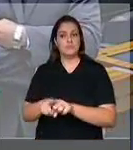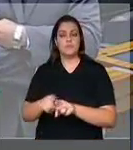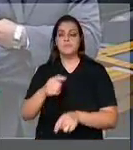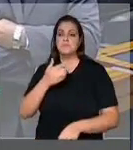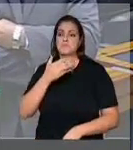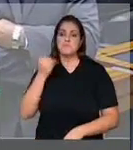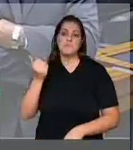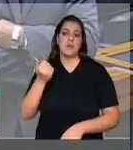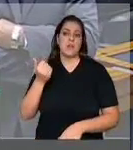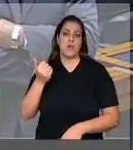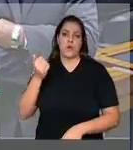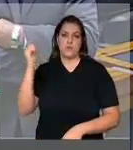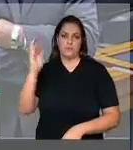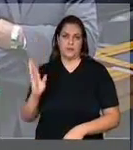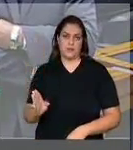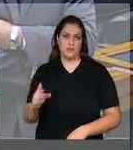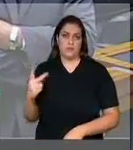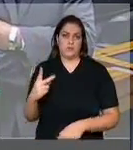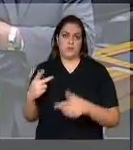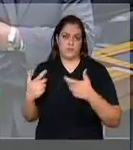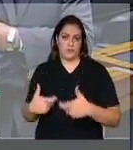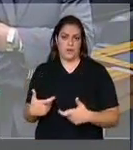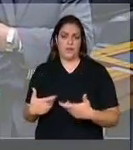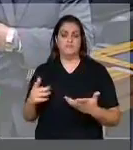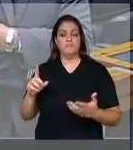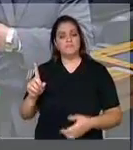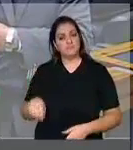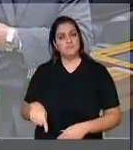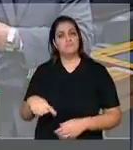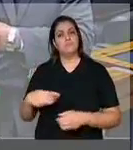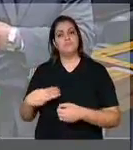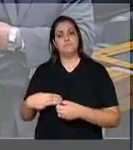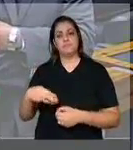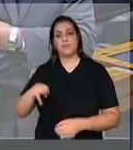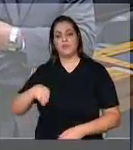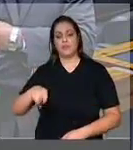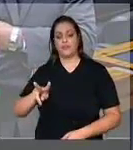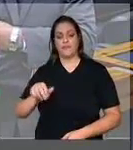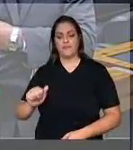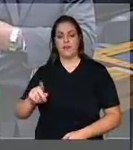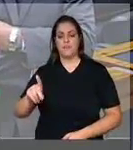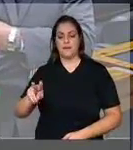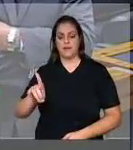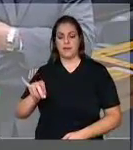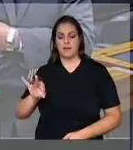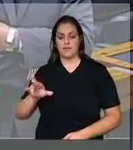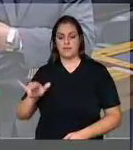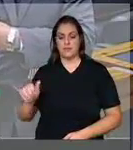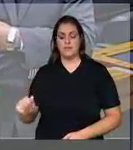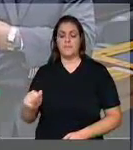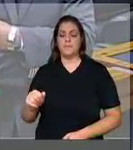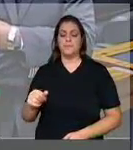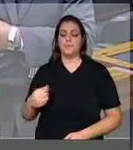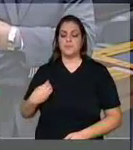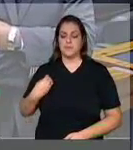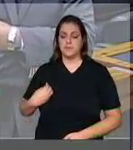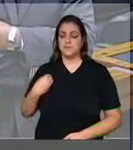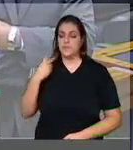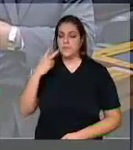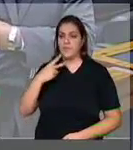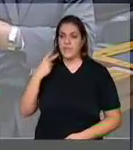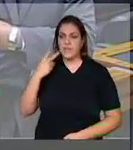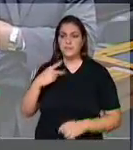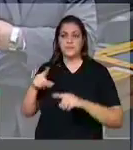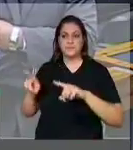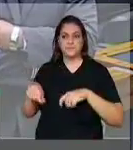município de Nova Prata, um povo trabalhador, um povo ordeiro. E nós temos aqui o vereador Sevino Maros, que é produtor de